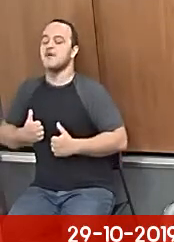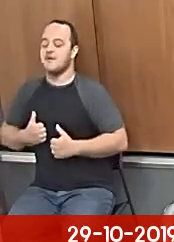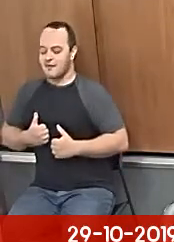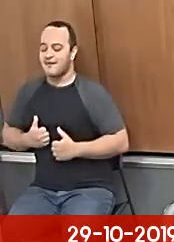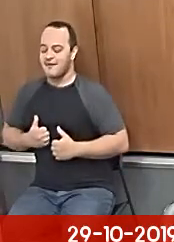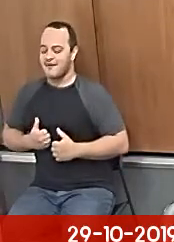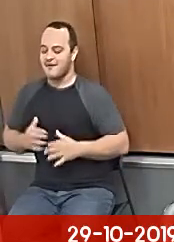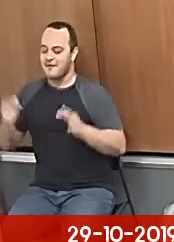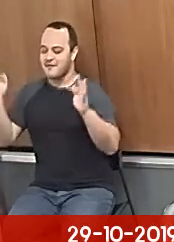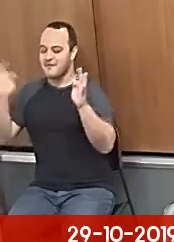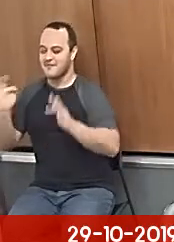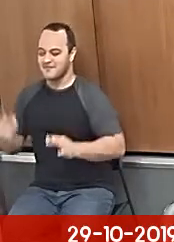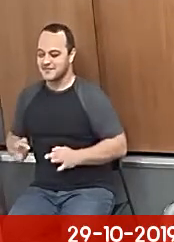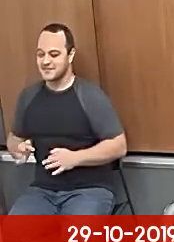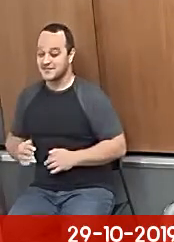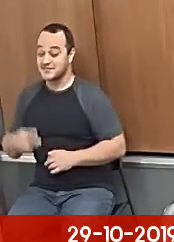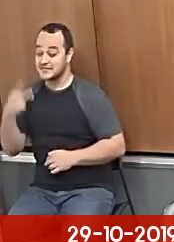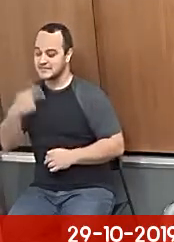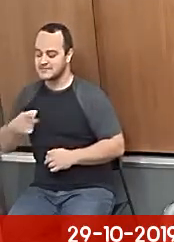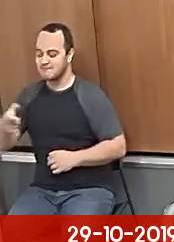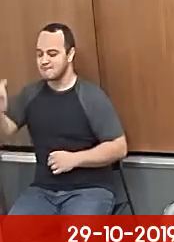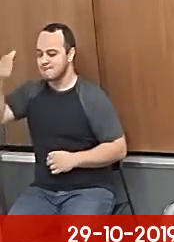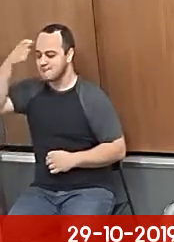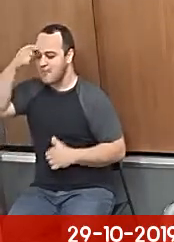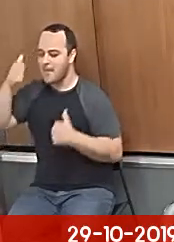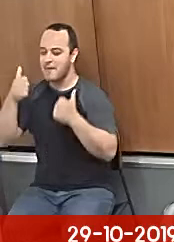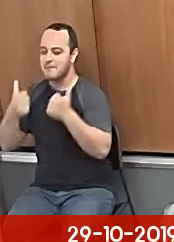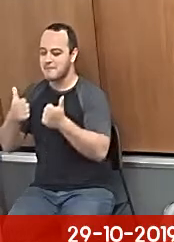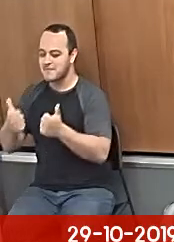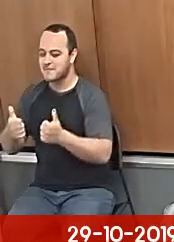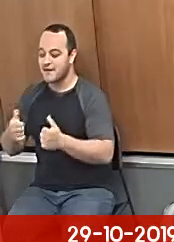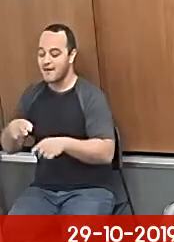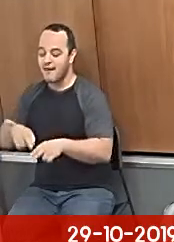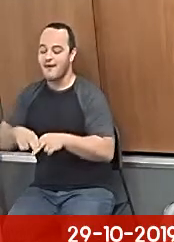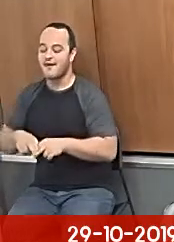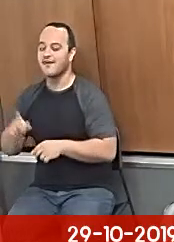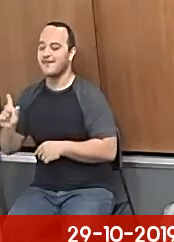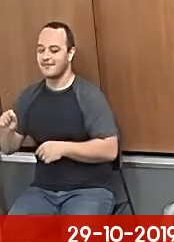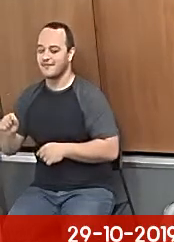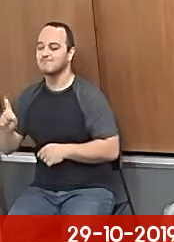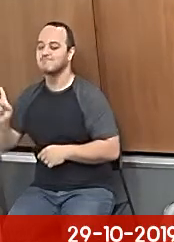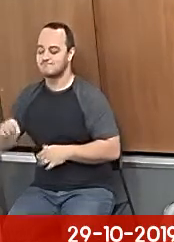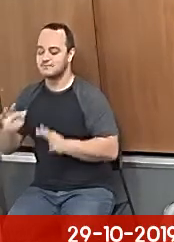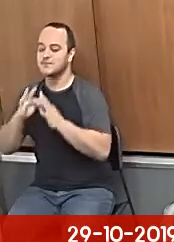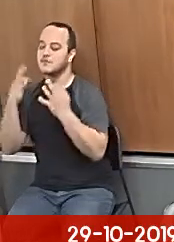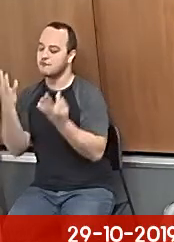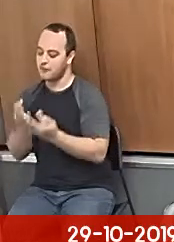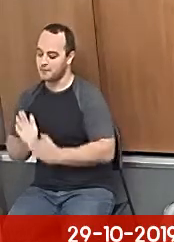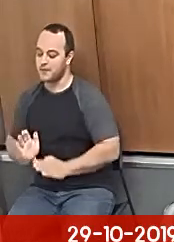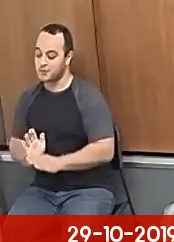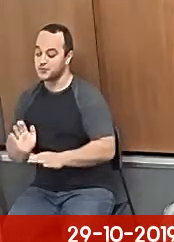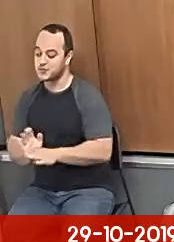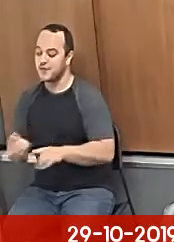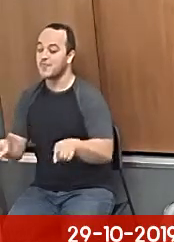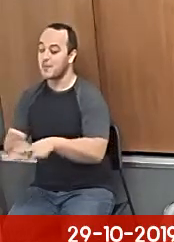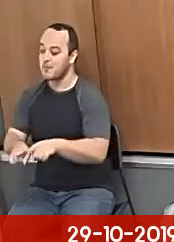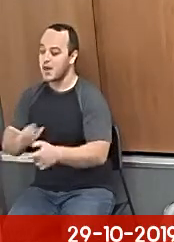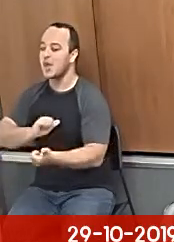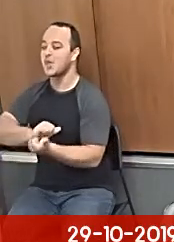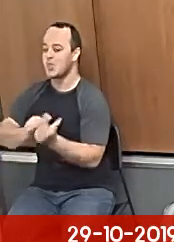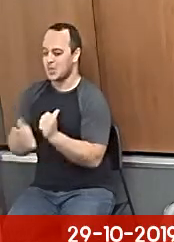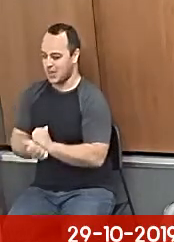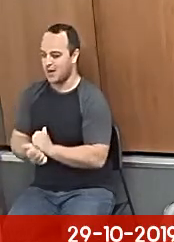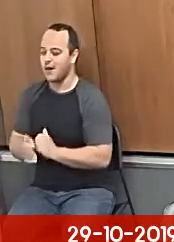Bonitão, cabeça boa, mas isso é função da família e é em função do esporte. O esporte,